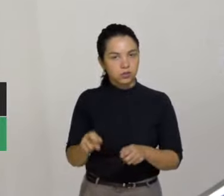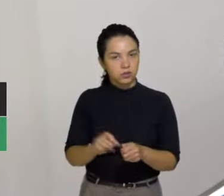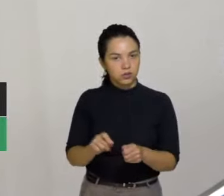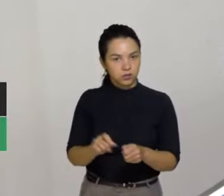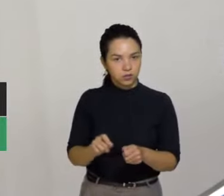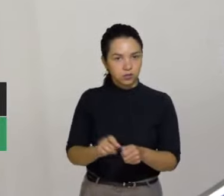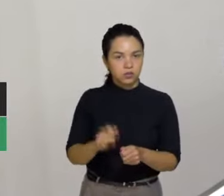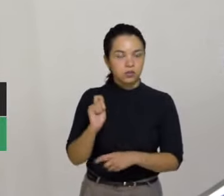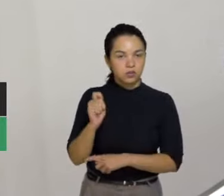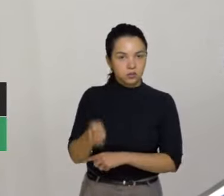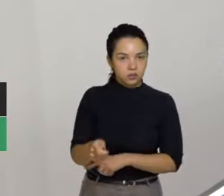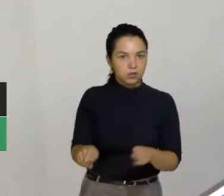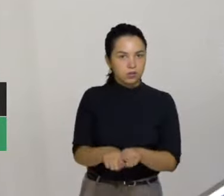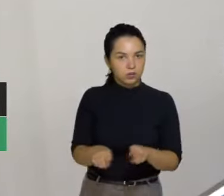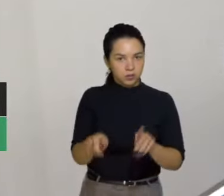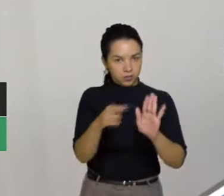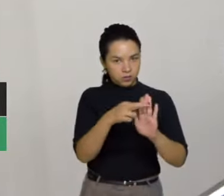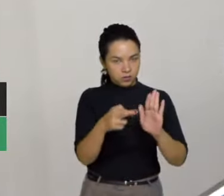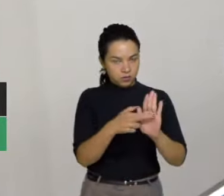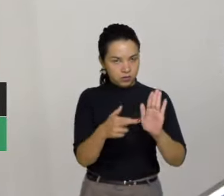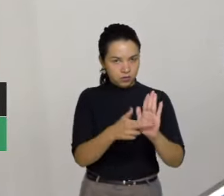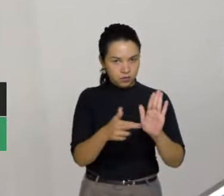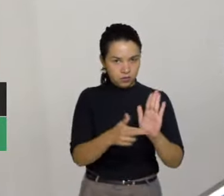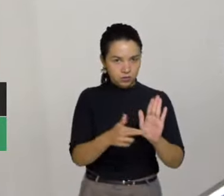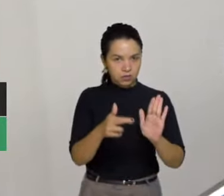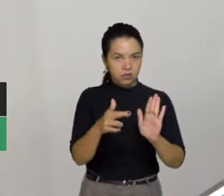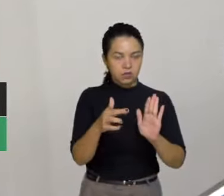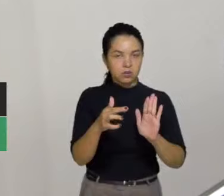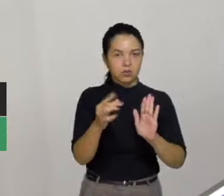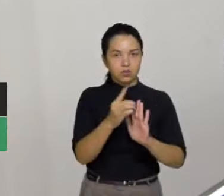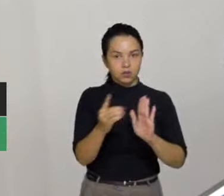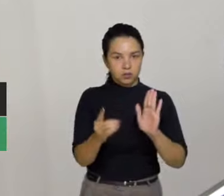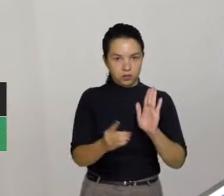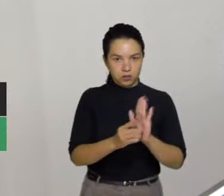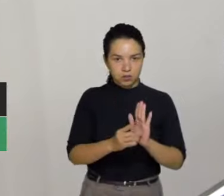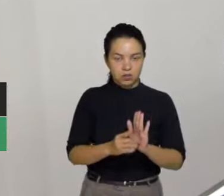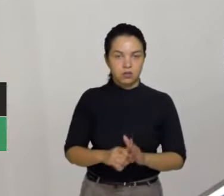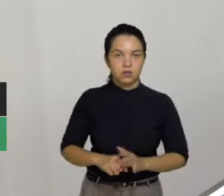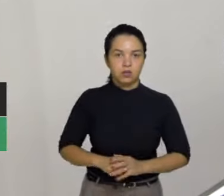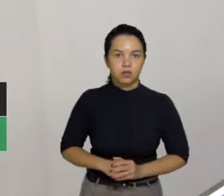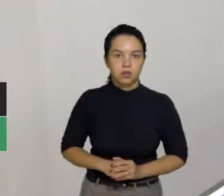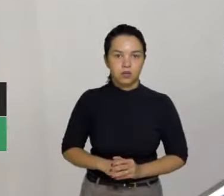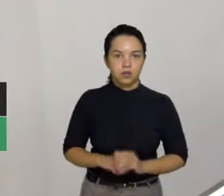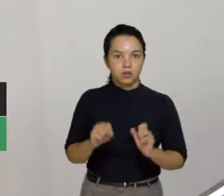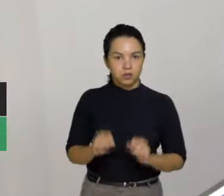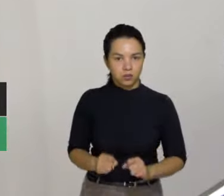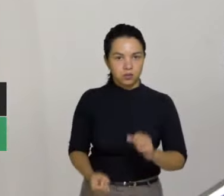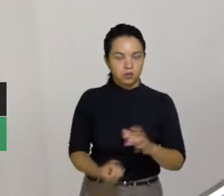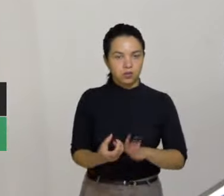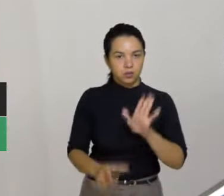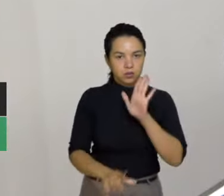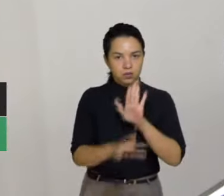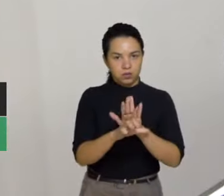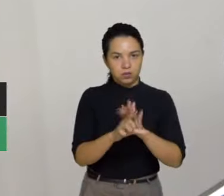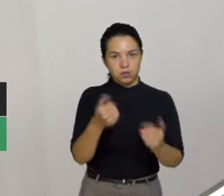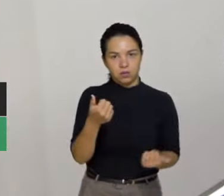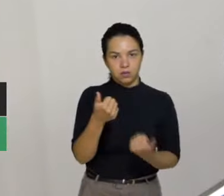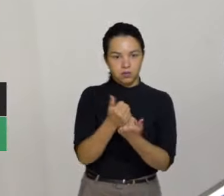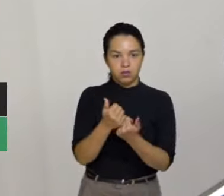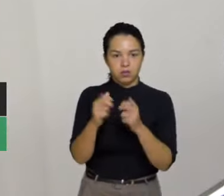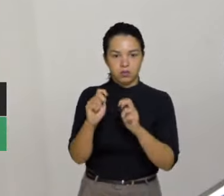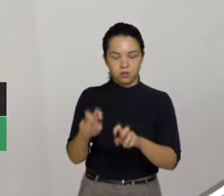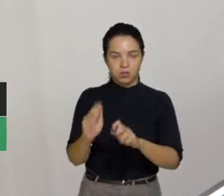pesca e que ele regulamenta através de decreto e que depois a gente possa transformar em lei esse apoio à pesca artesanal